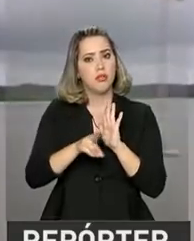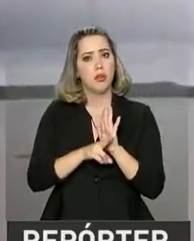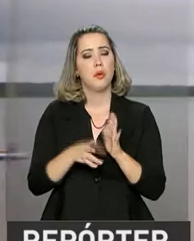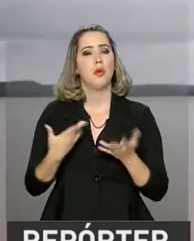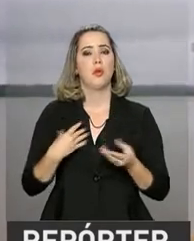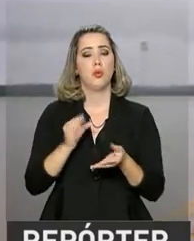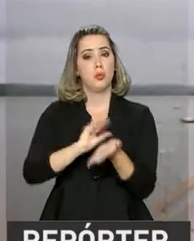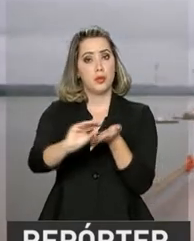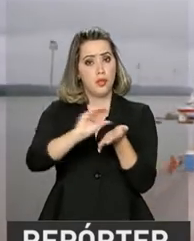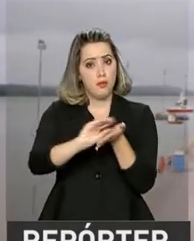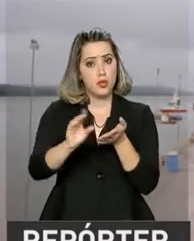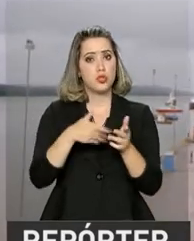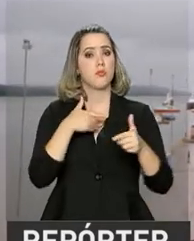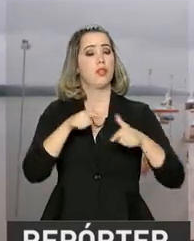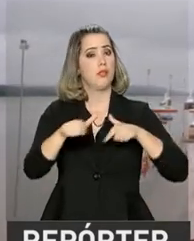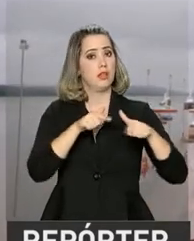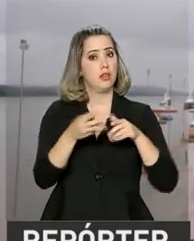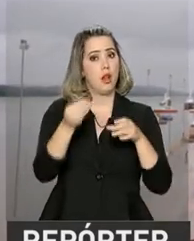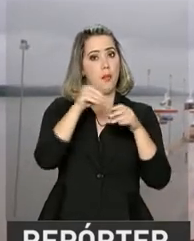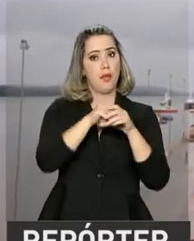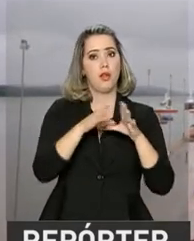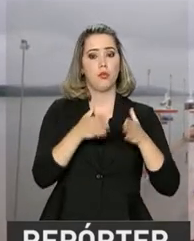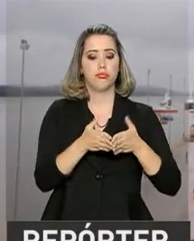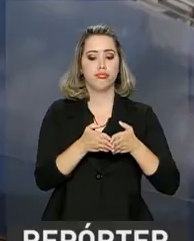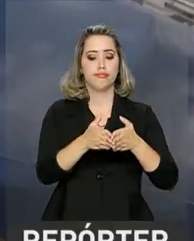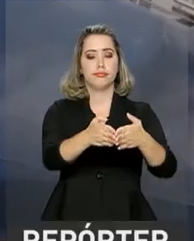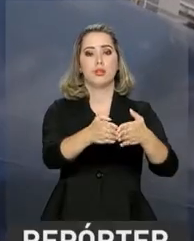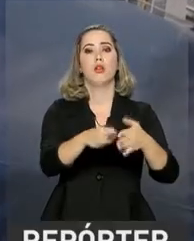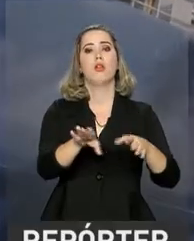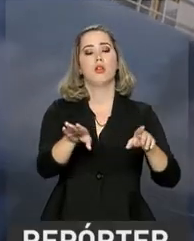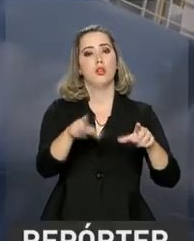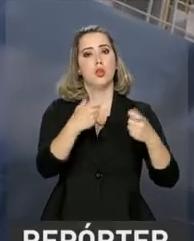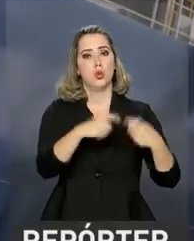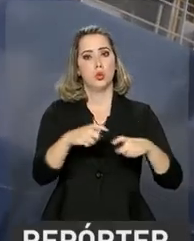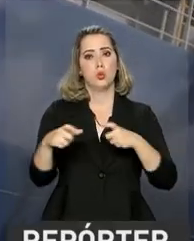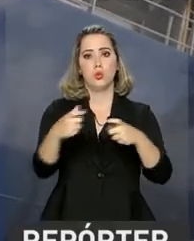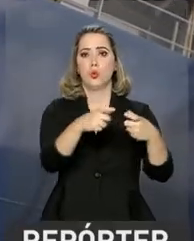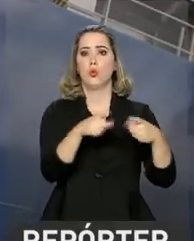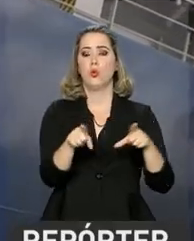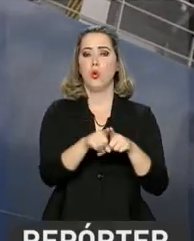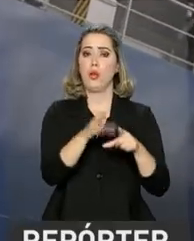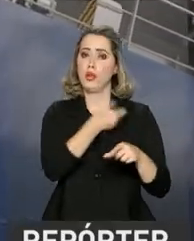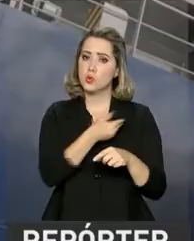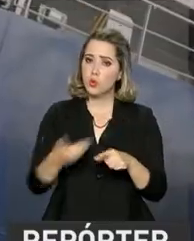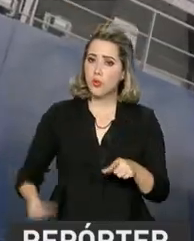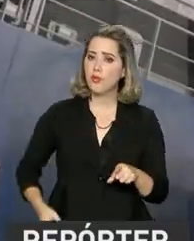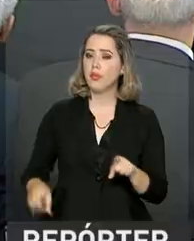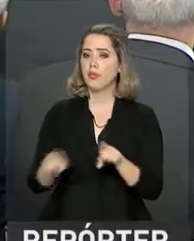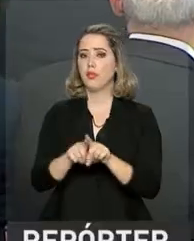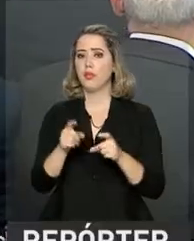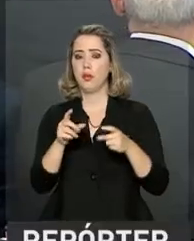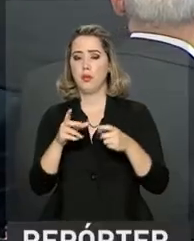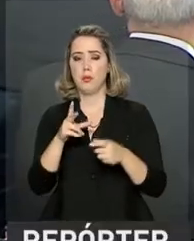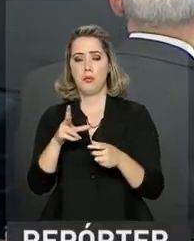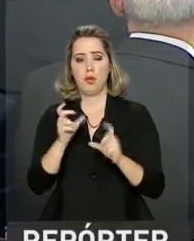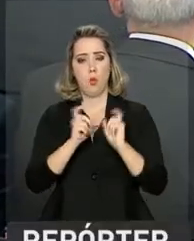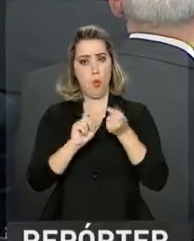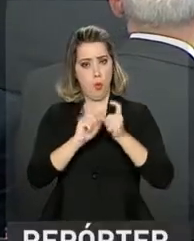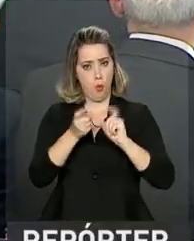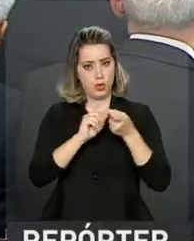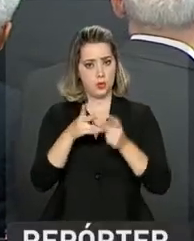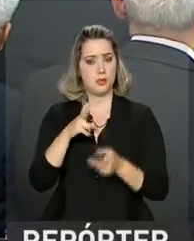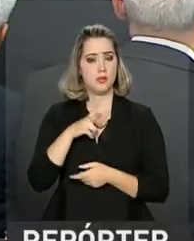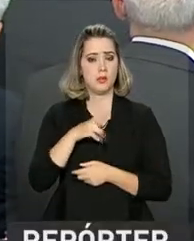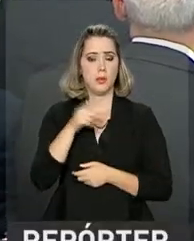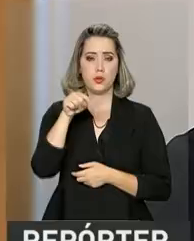investimentos e operações em portos públicos e terminais de uso privado brasileiros na cerimônia o presidente